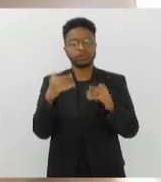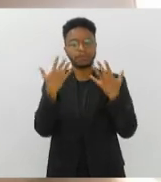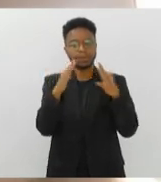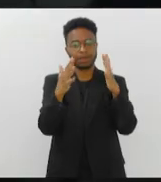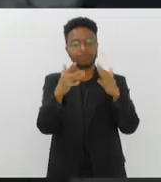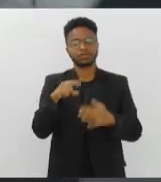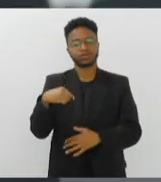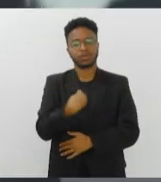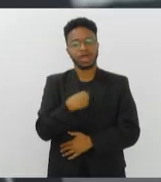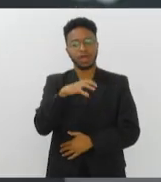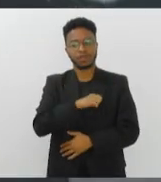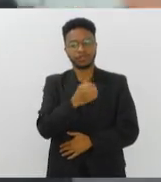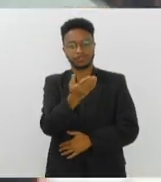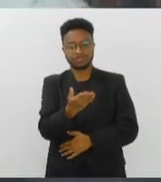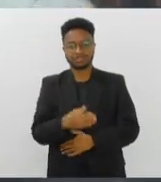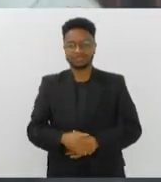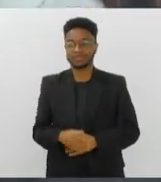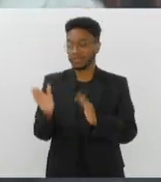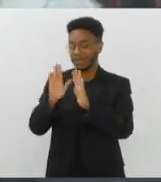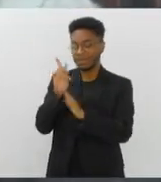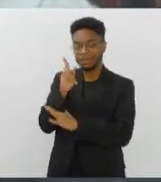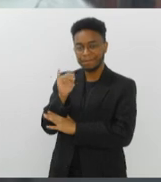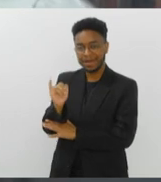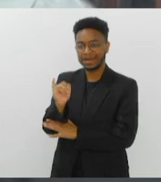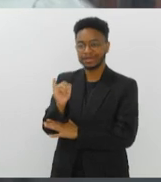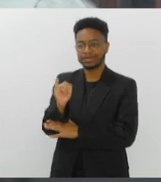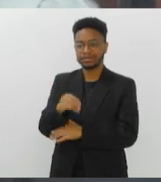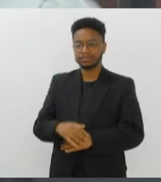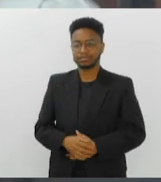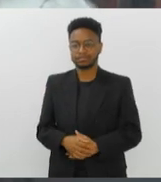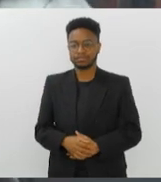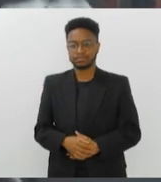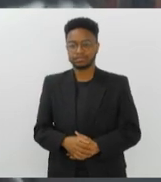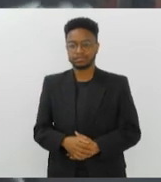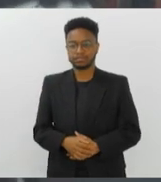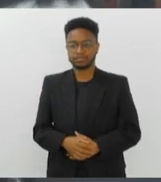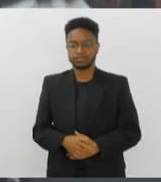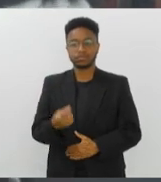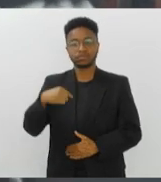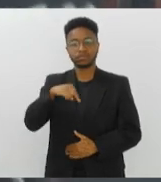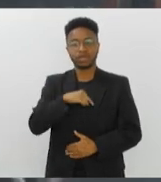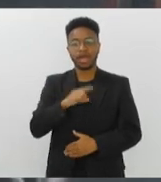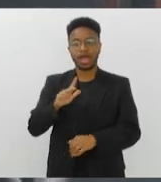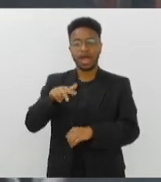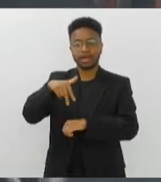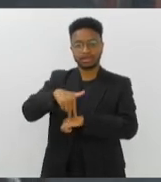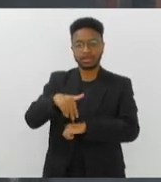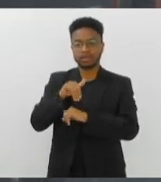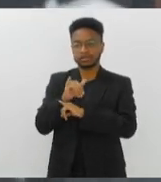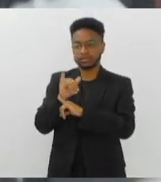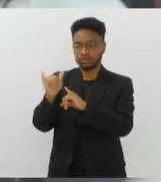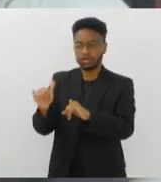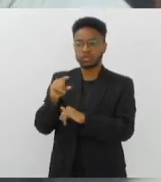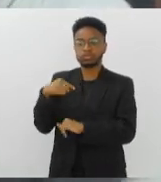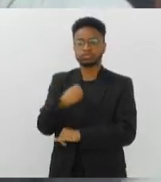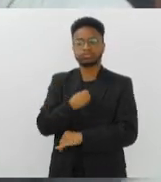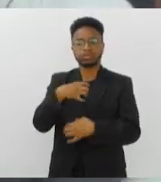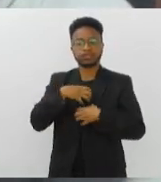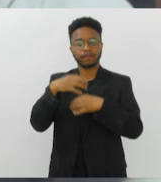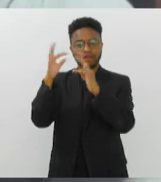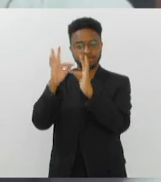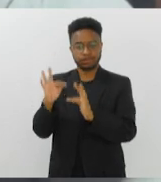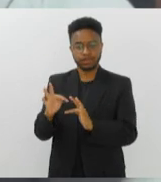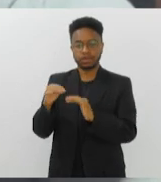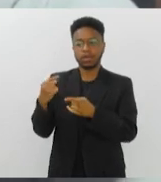você. Oi, pai. Esperava ver a gente aqui, né? A gente veio aqui só para te dizer quanto a gente está feliz por